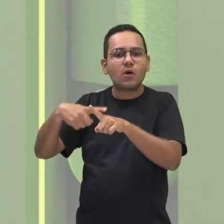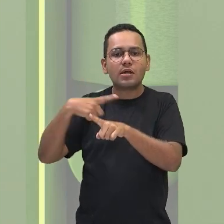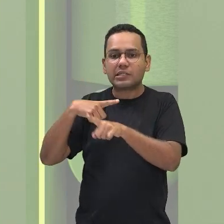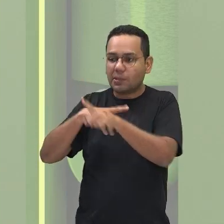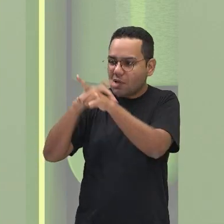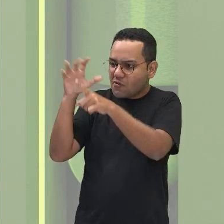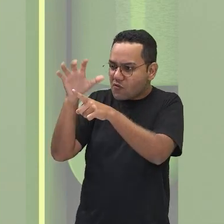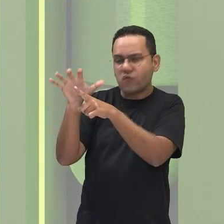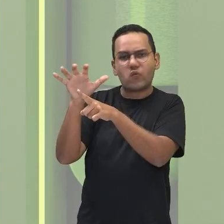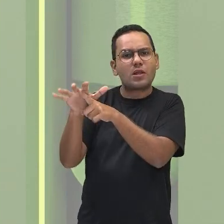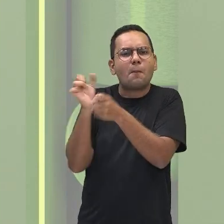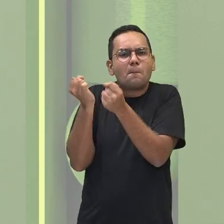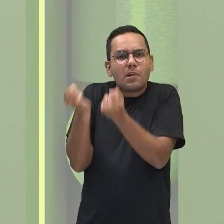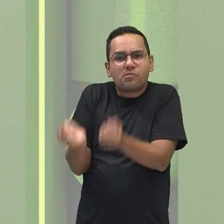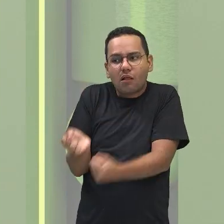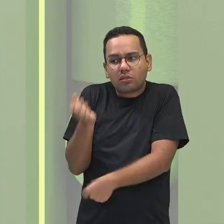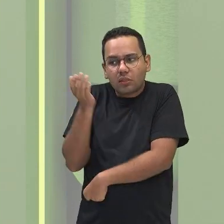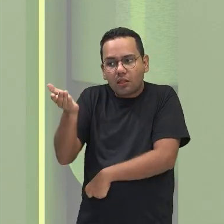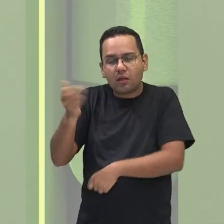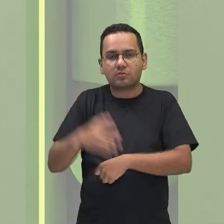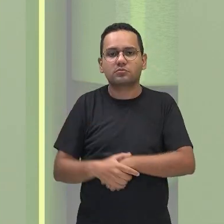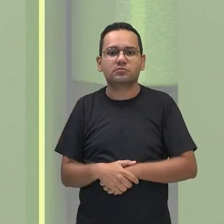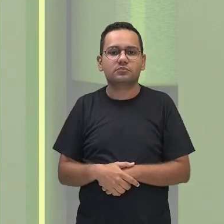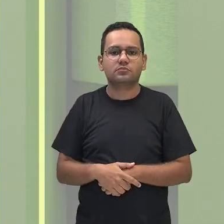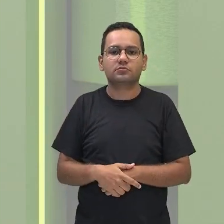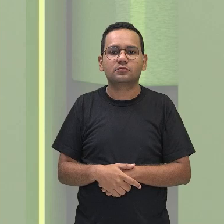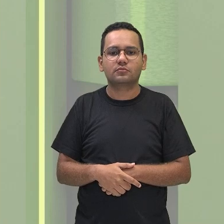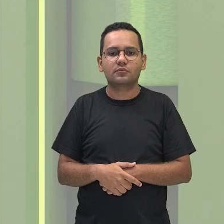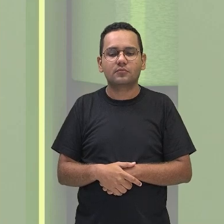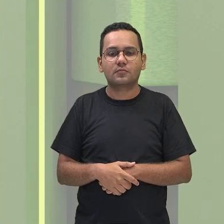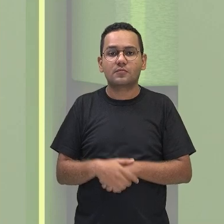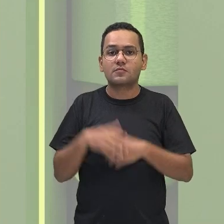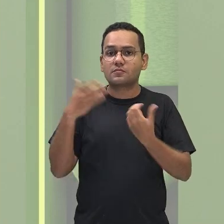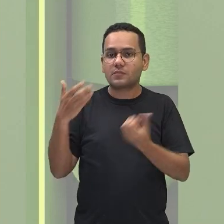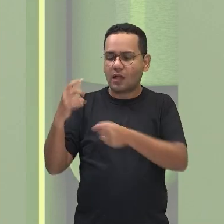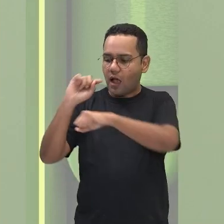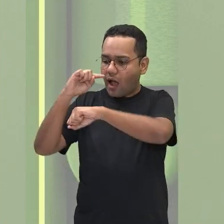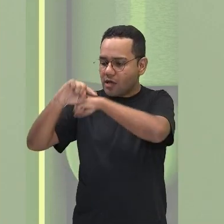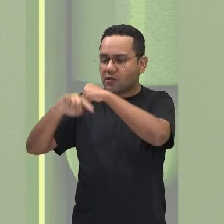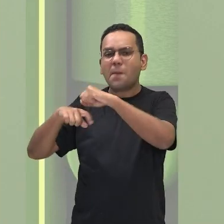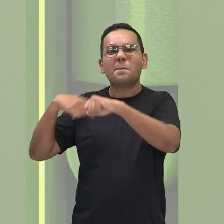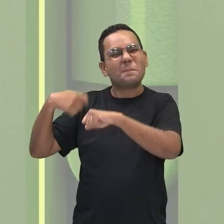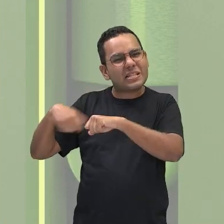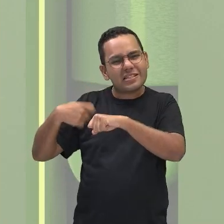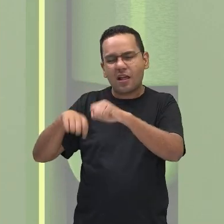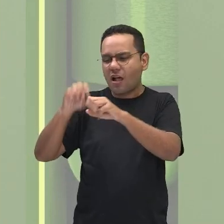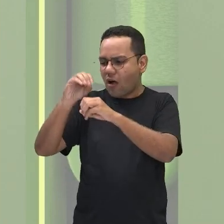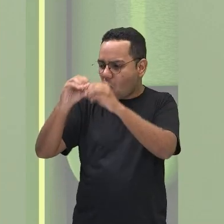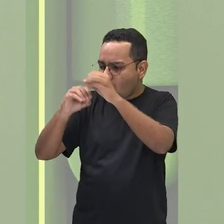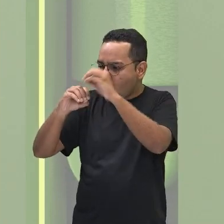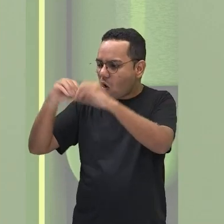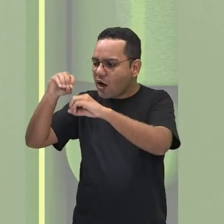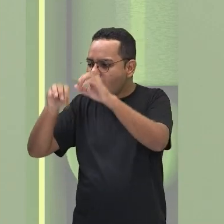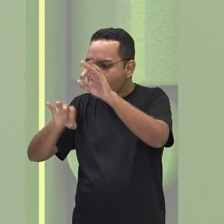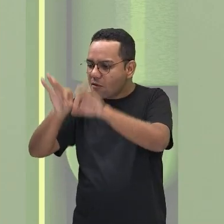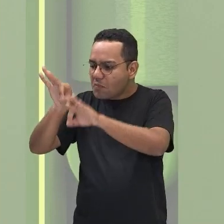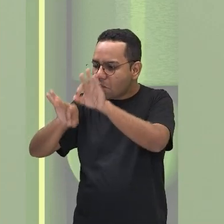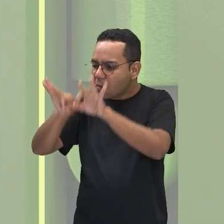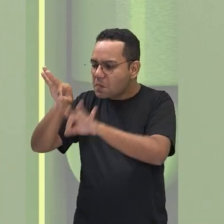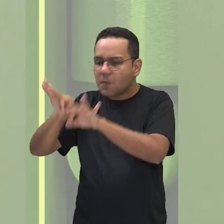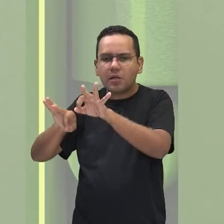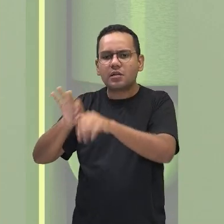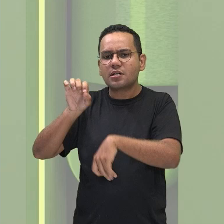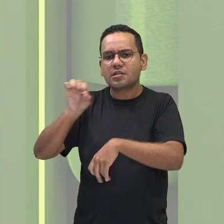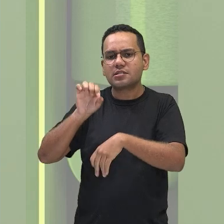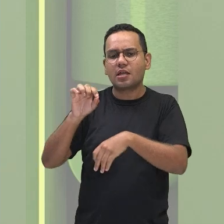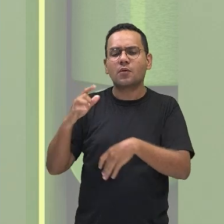sobre ele. Então, os átomos foram obrigados a se reorganizar, né, de uma outra forma, e aí eles adquirem aquela aparência, né,